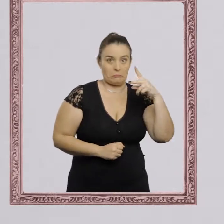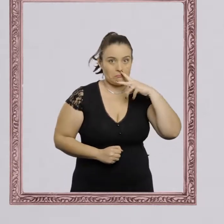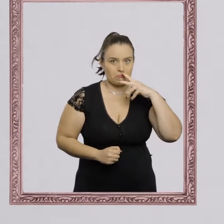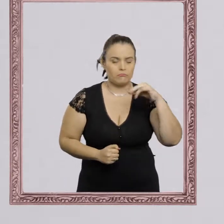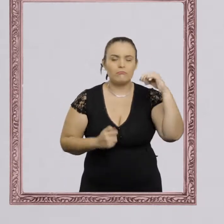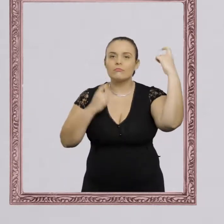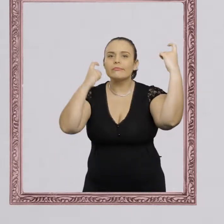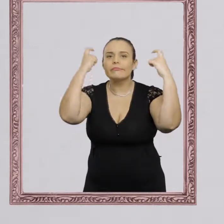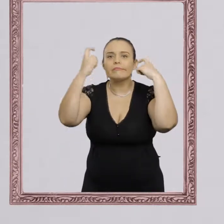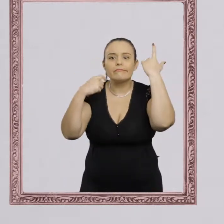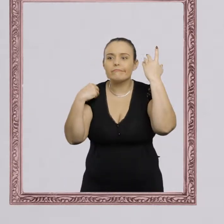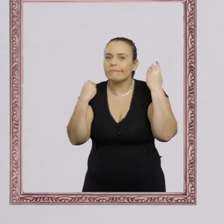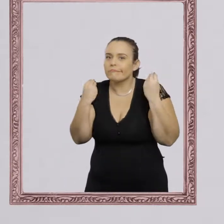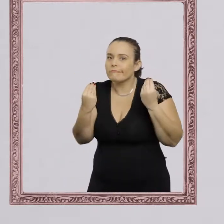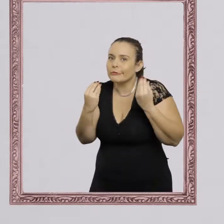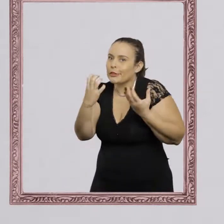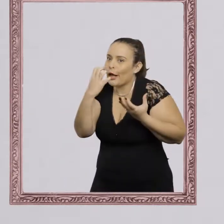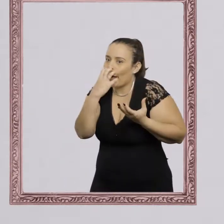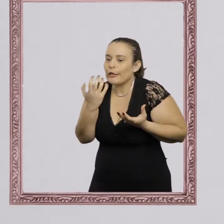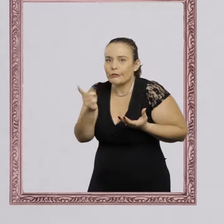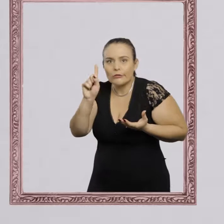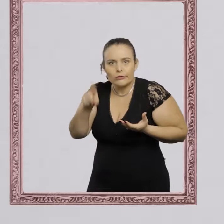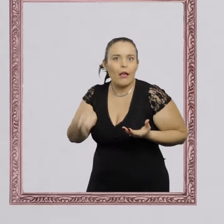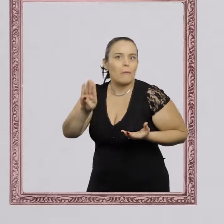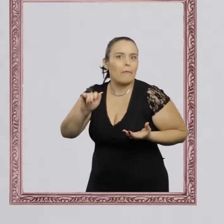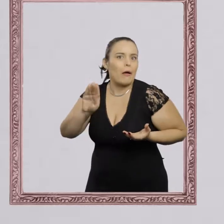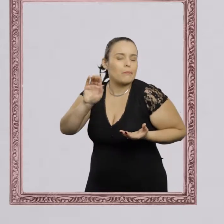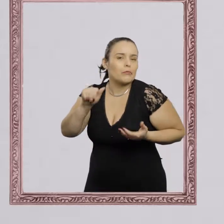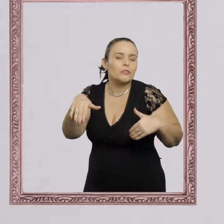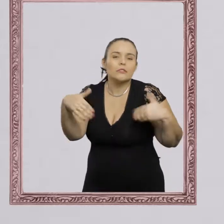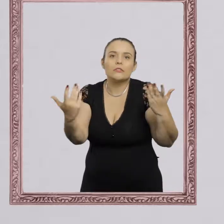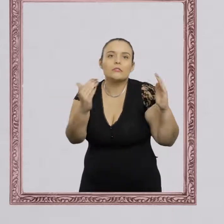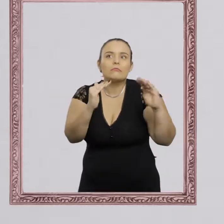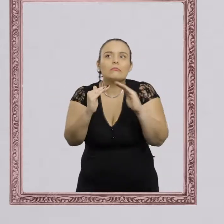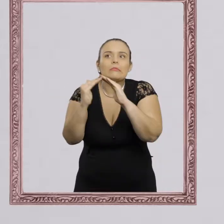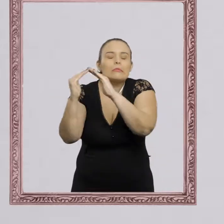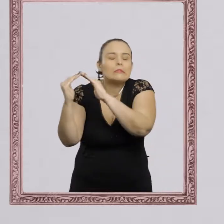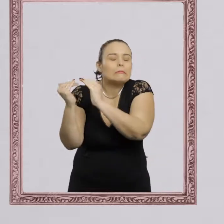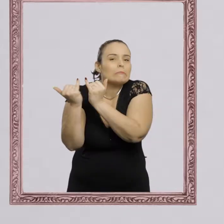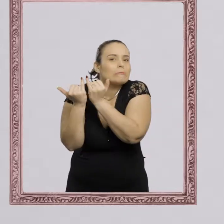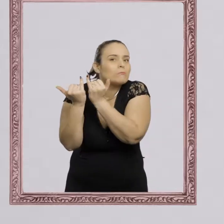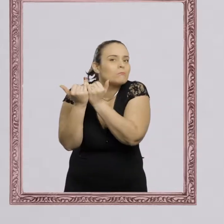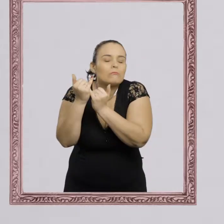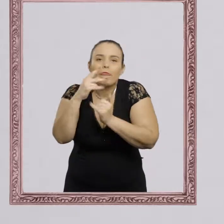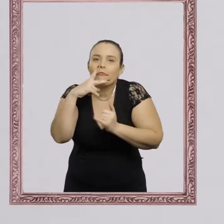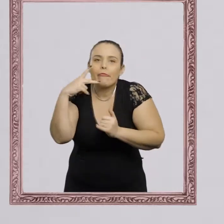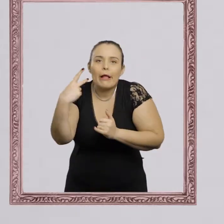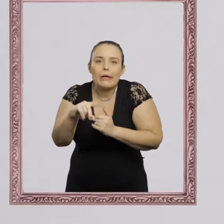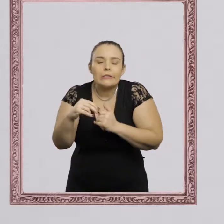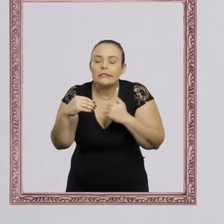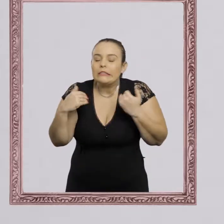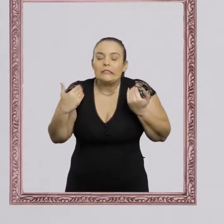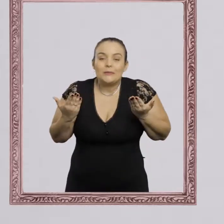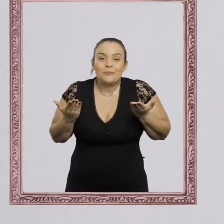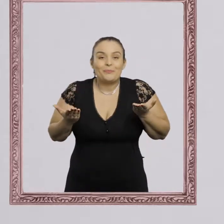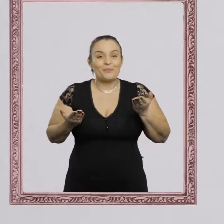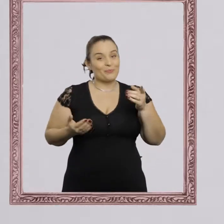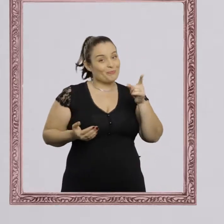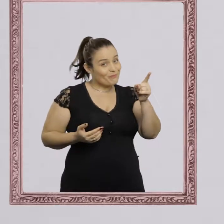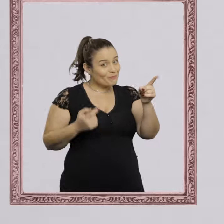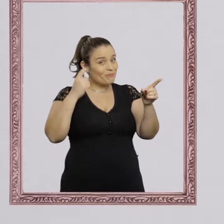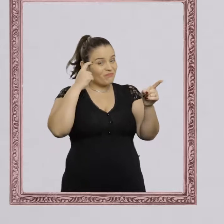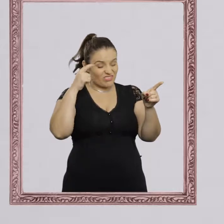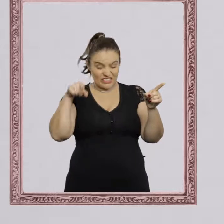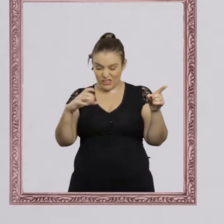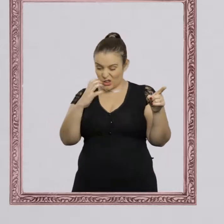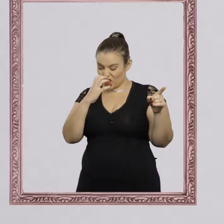Darling ficava muito preocupado de terem uma cachorra como babá. Ele pensava que os vizinhos iam falar mal deles.